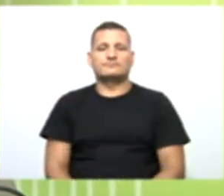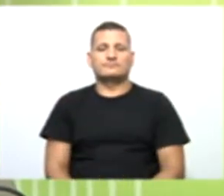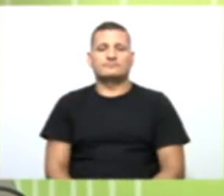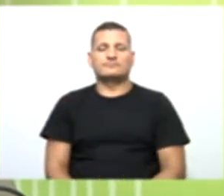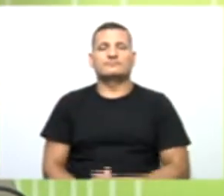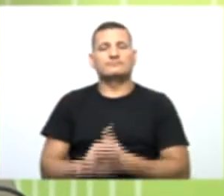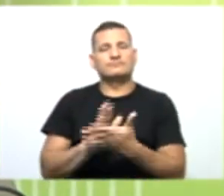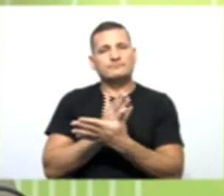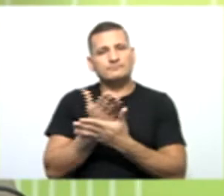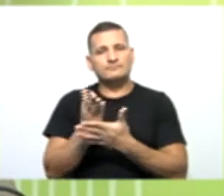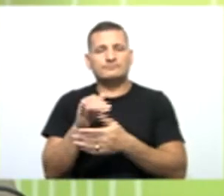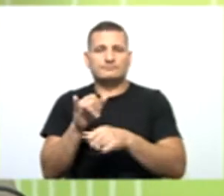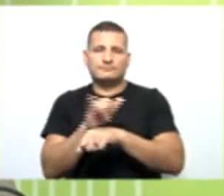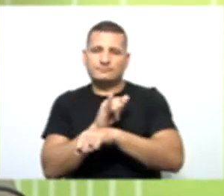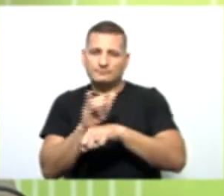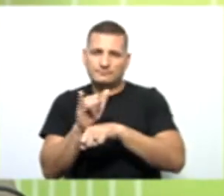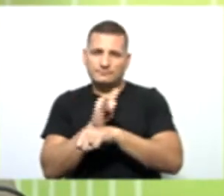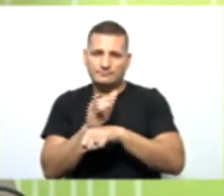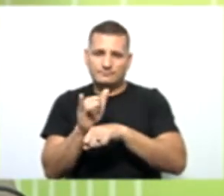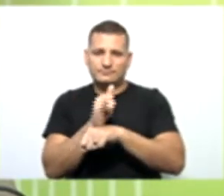algumas técnicas para